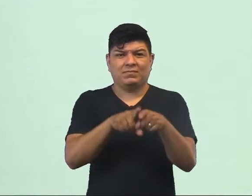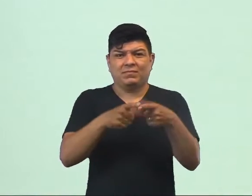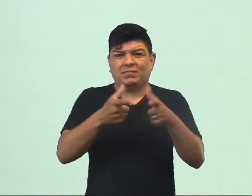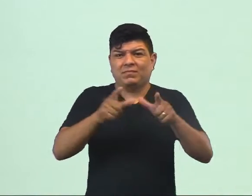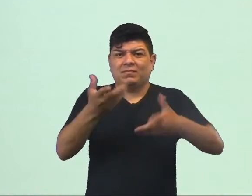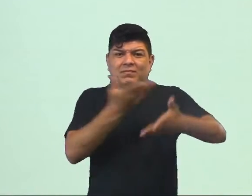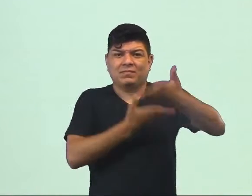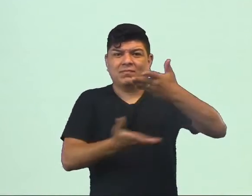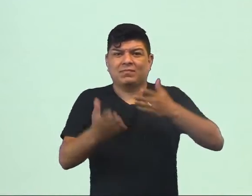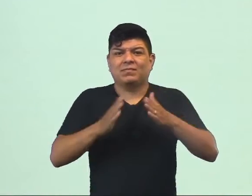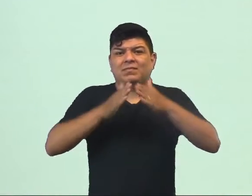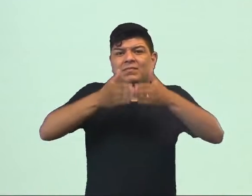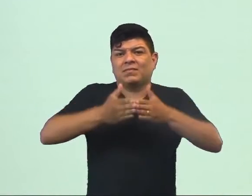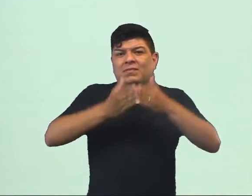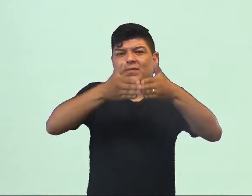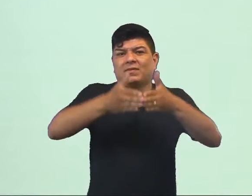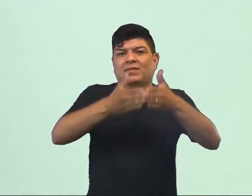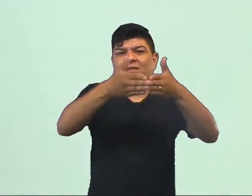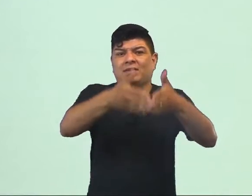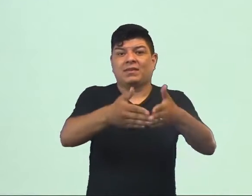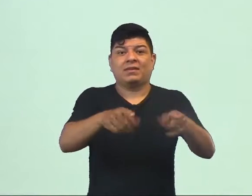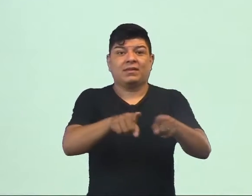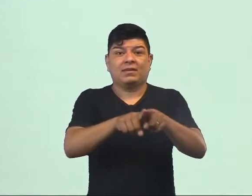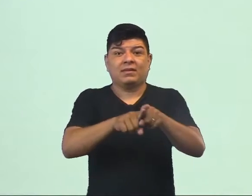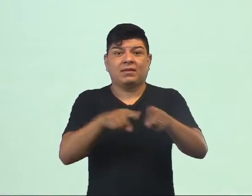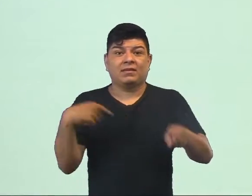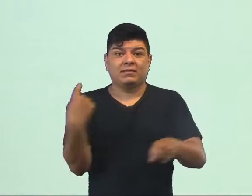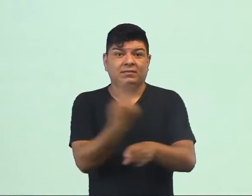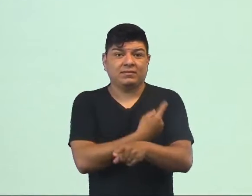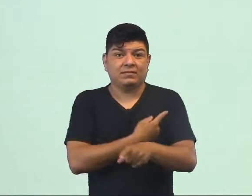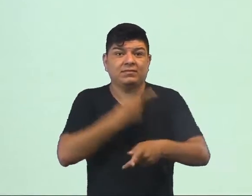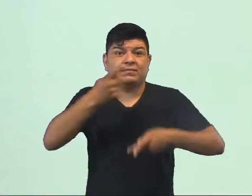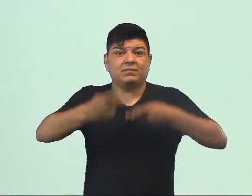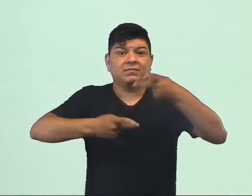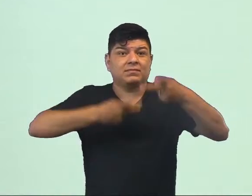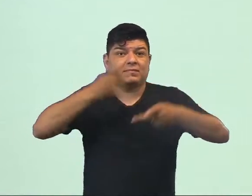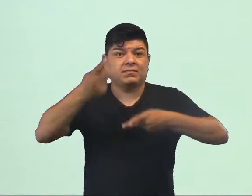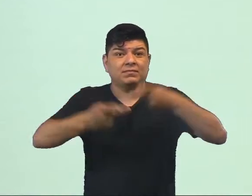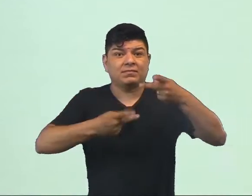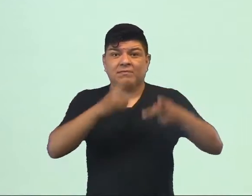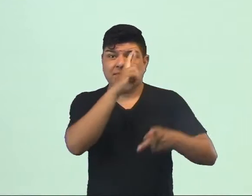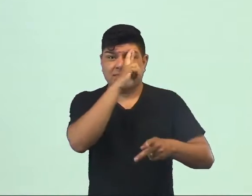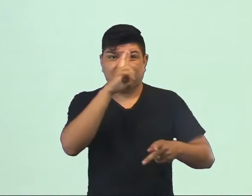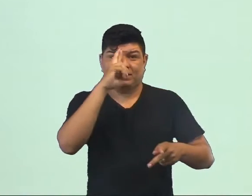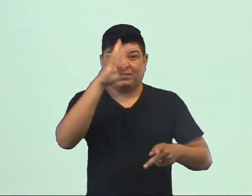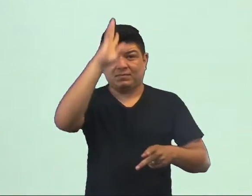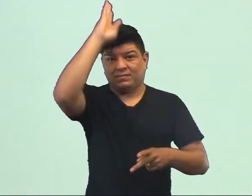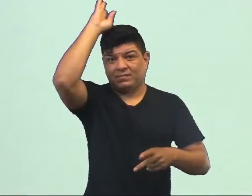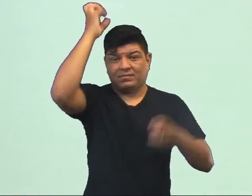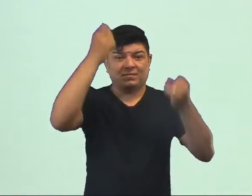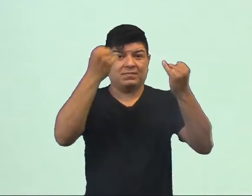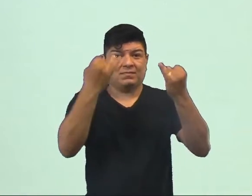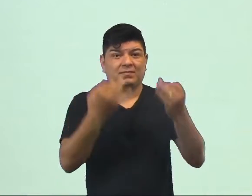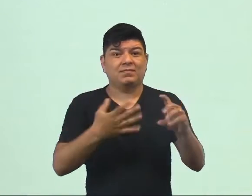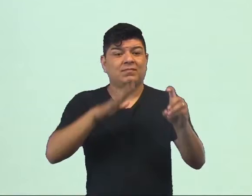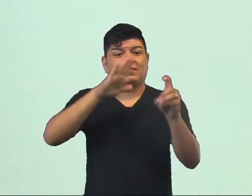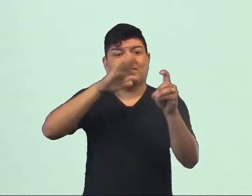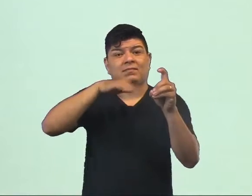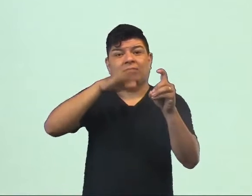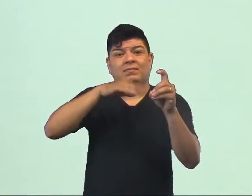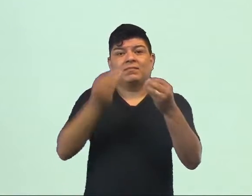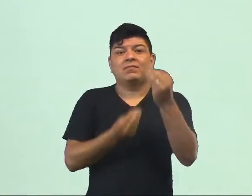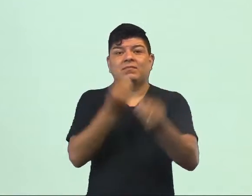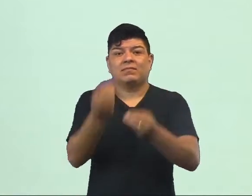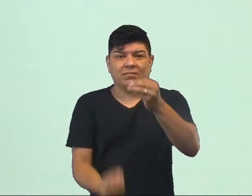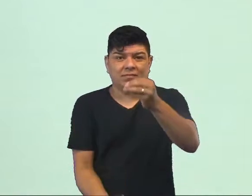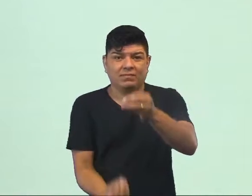expansão marítima e tudo. E para a gente contar um pouco da história de Roma, a gente vai falar um pouquinho sobre o mito, de como ela foi